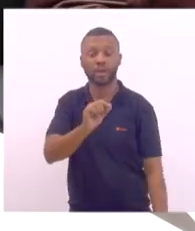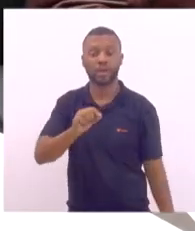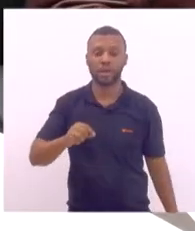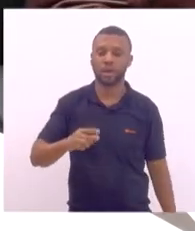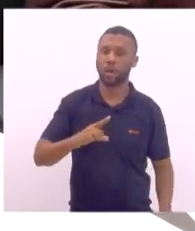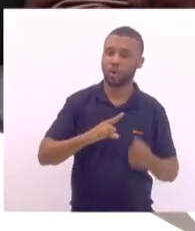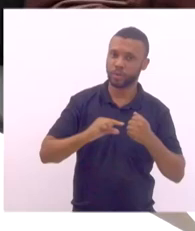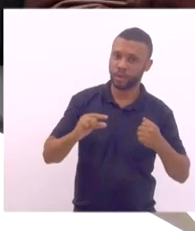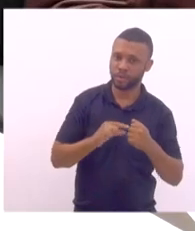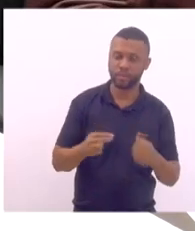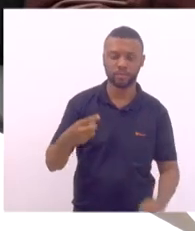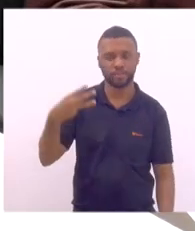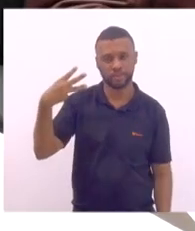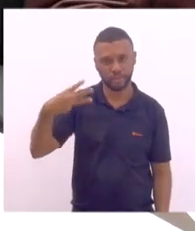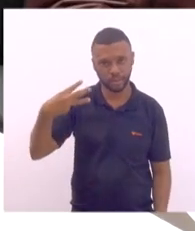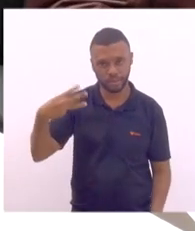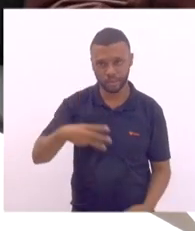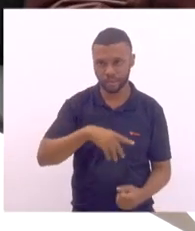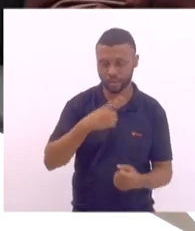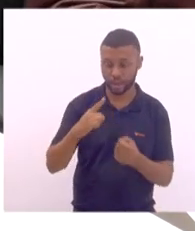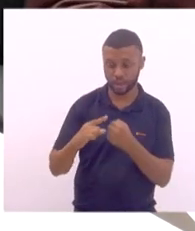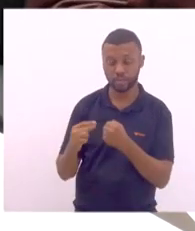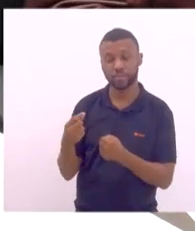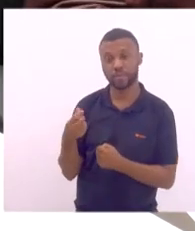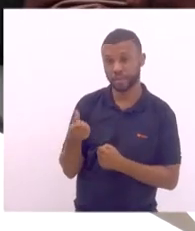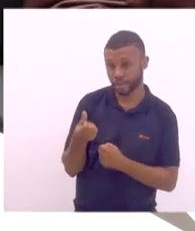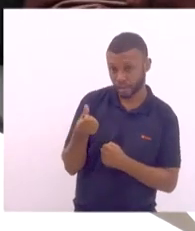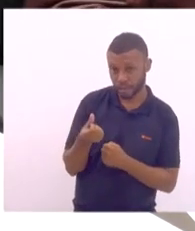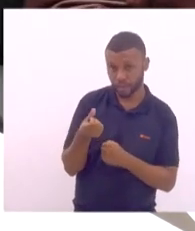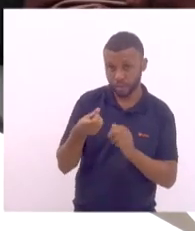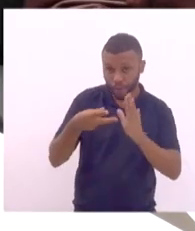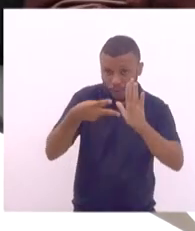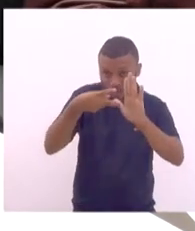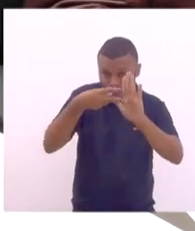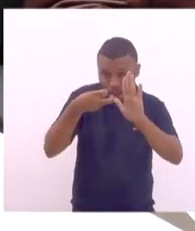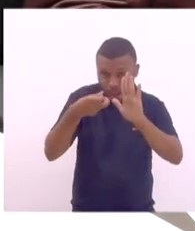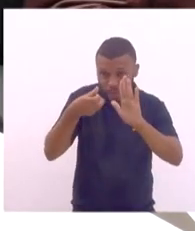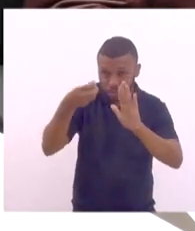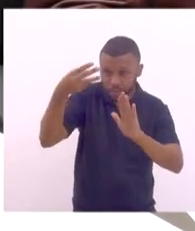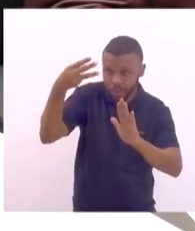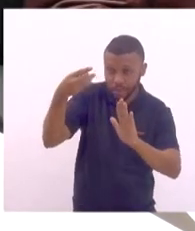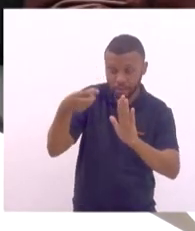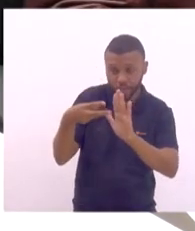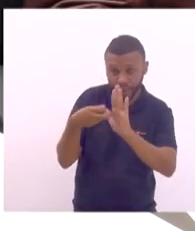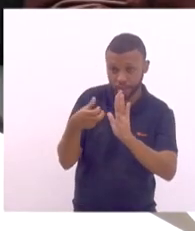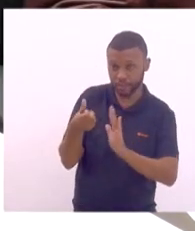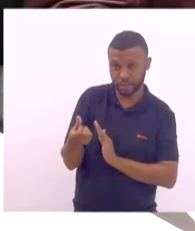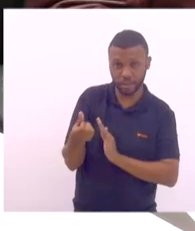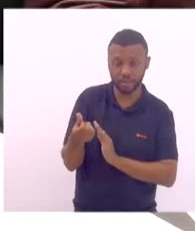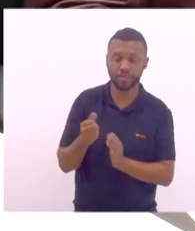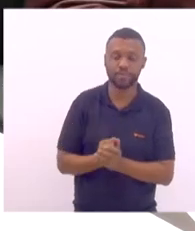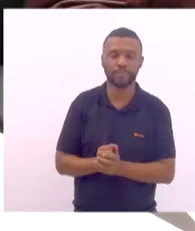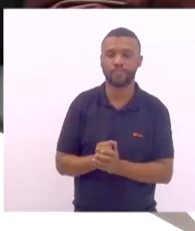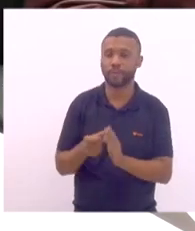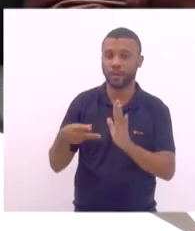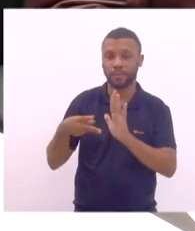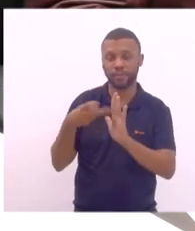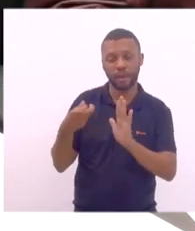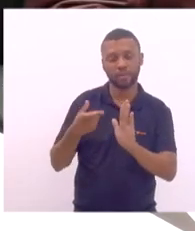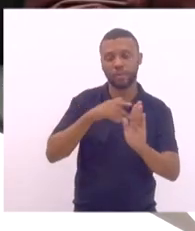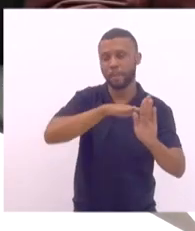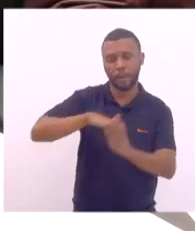e 6º, o veto 3º e 6º, o veto poderia ser